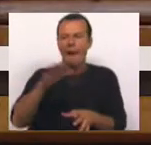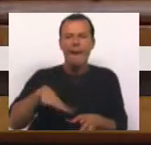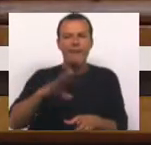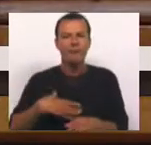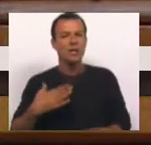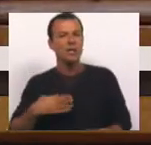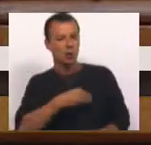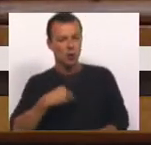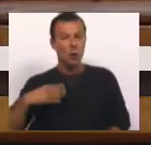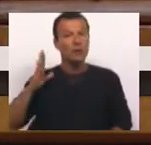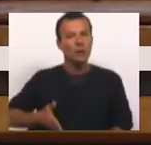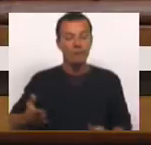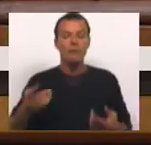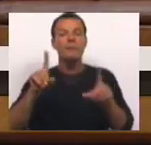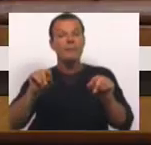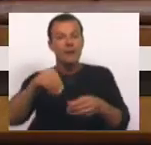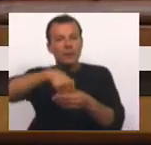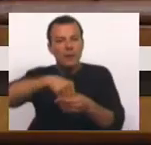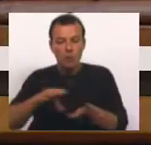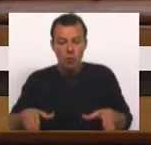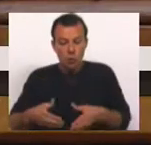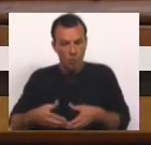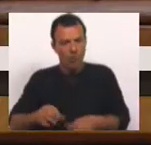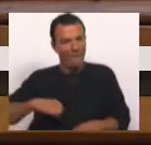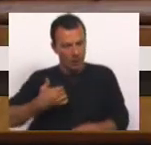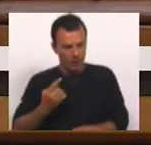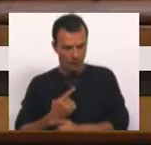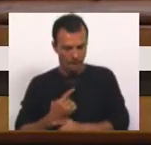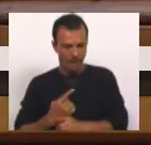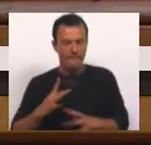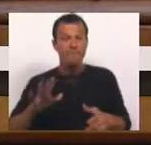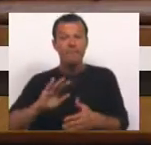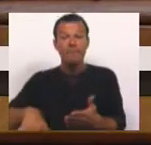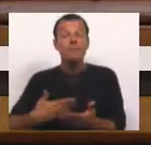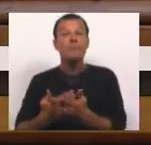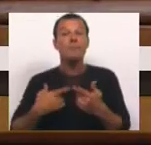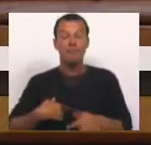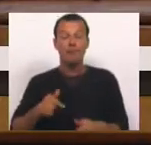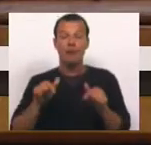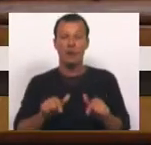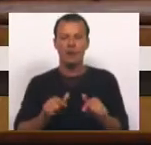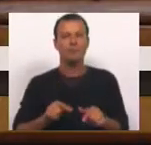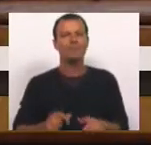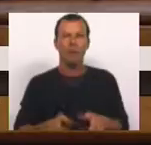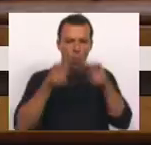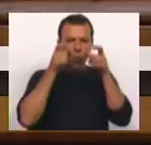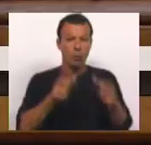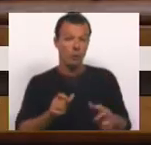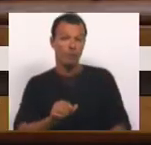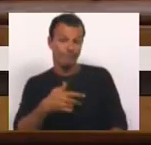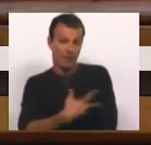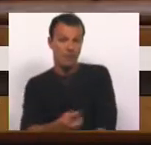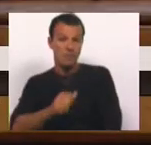na reflexão que realizámos internamente no seio dos Verdes. O regime que propomos para a regulação da morte medicamente assistida,